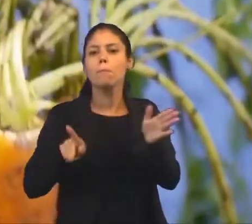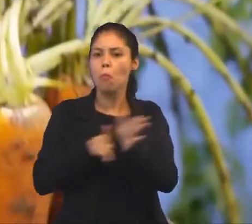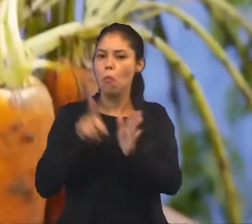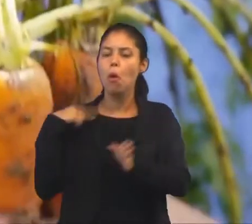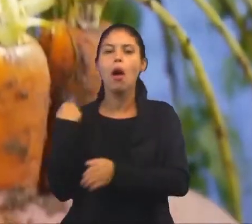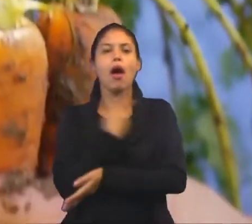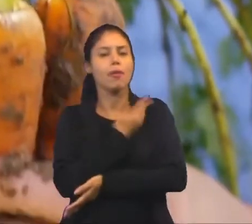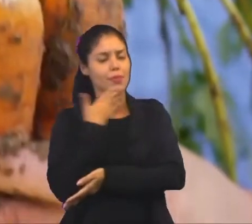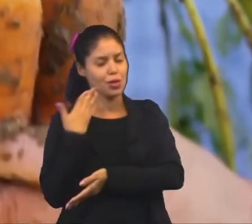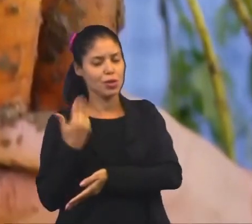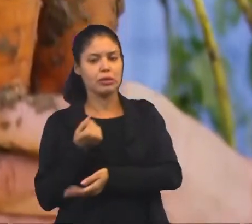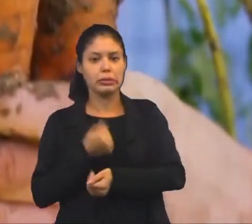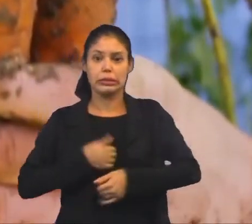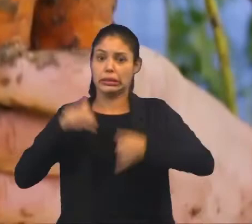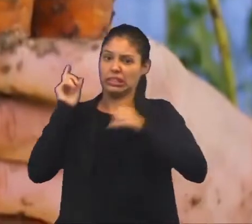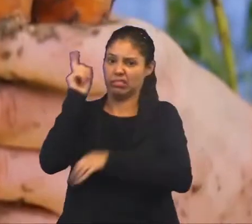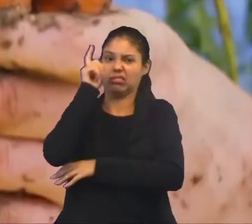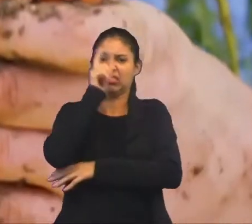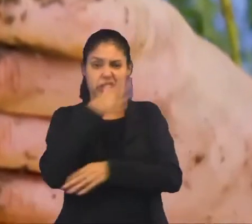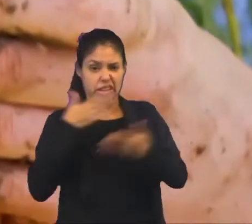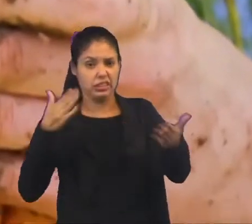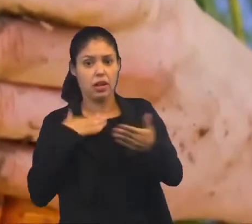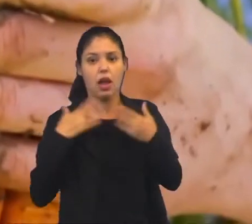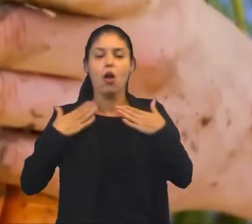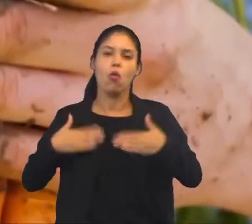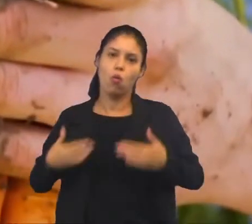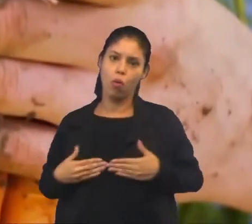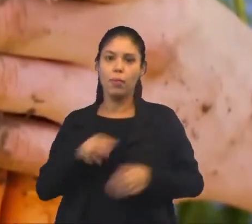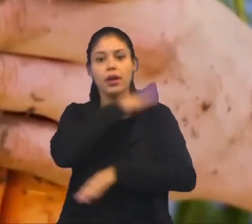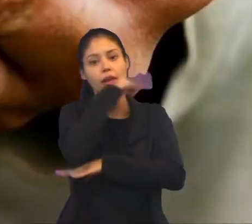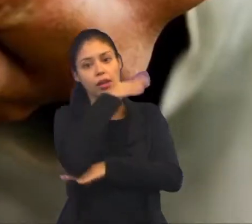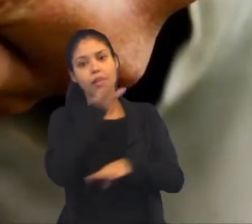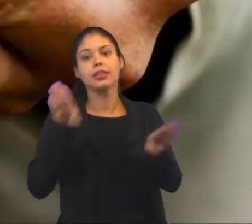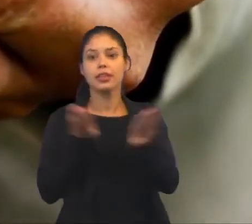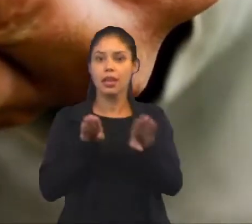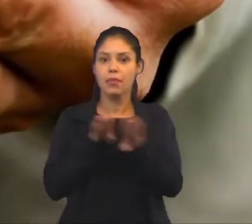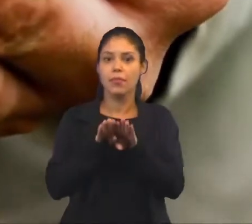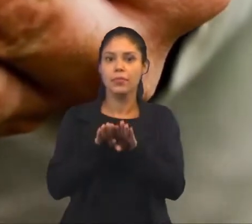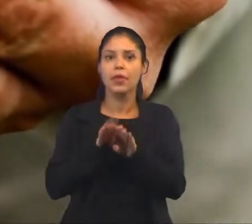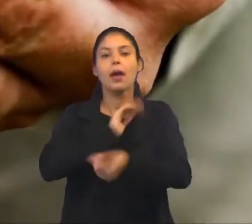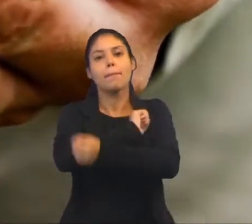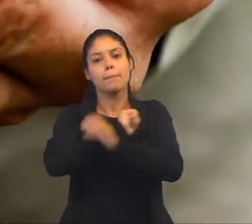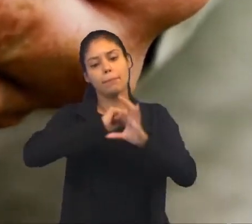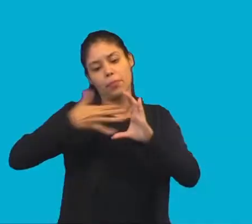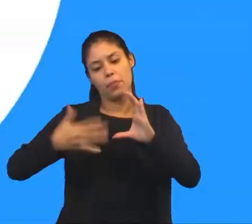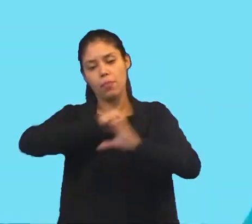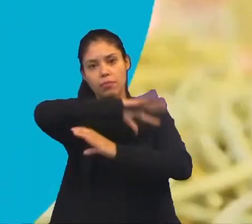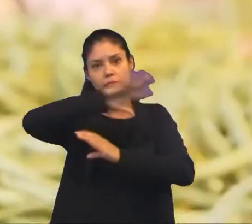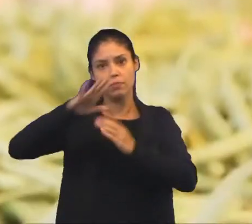e menos estressante para o ambiente físico, para os animais e para a biodiversidade.